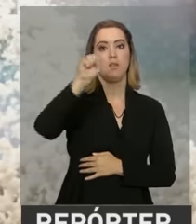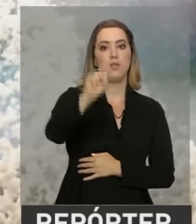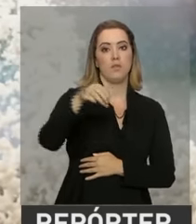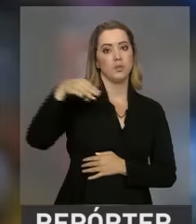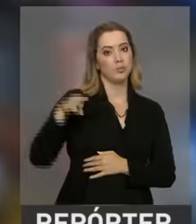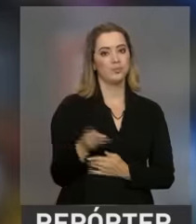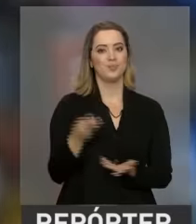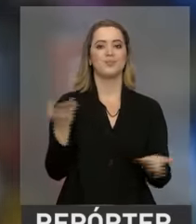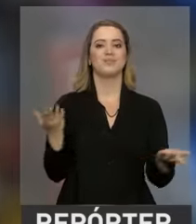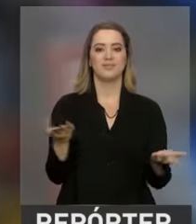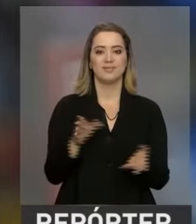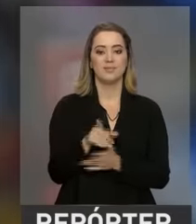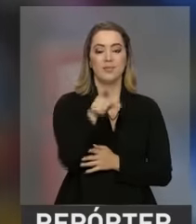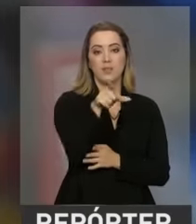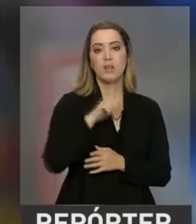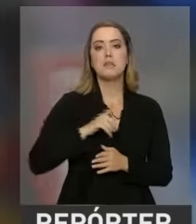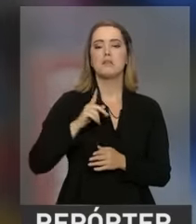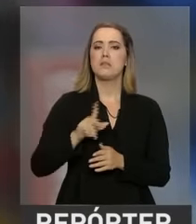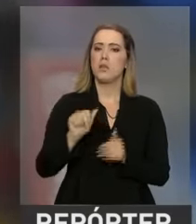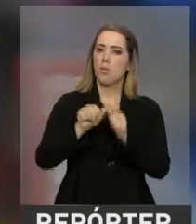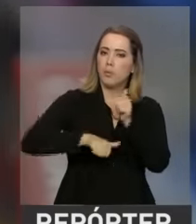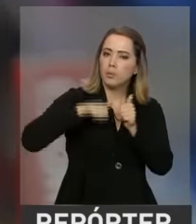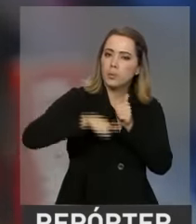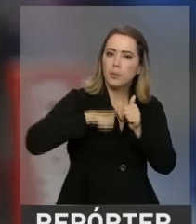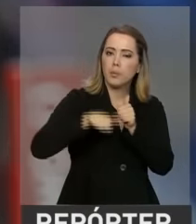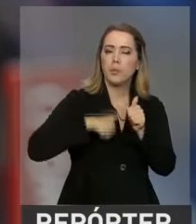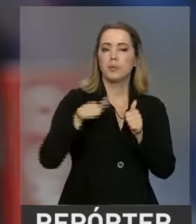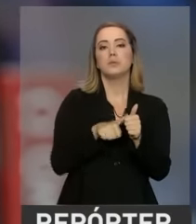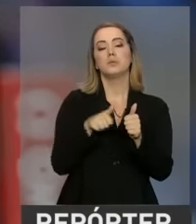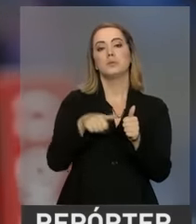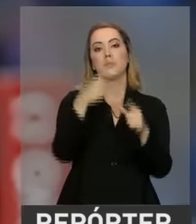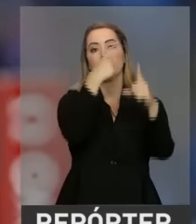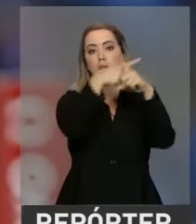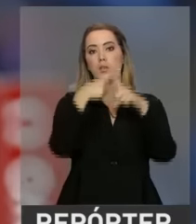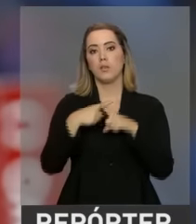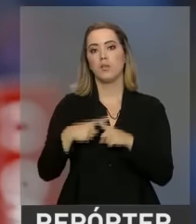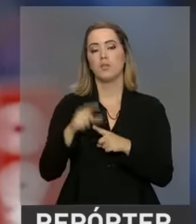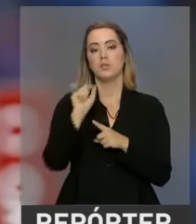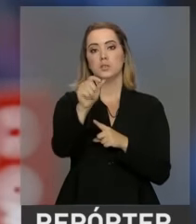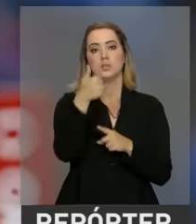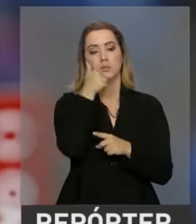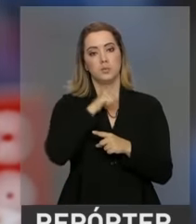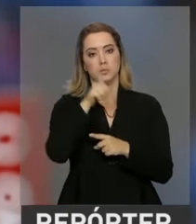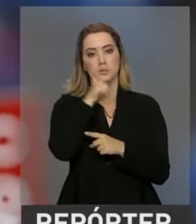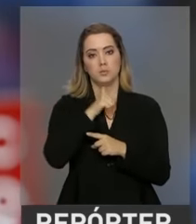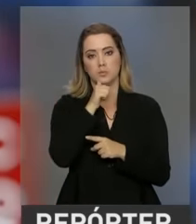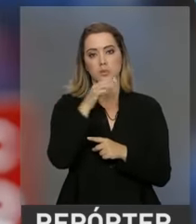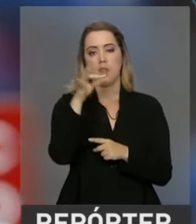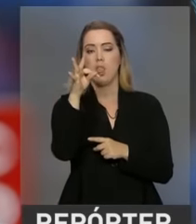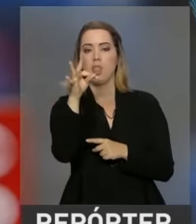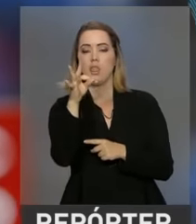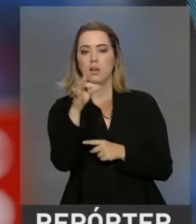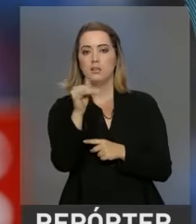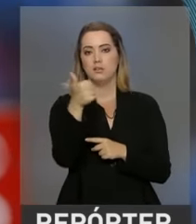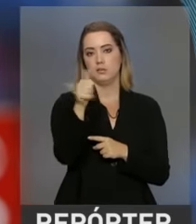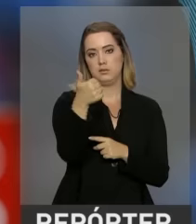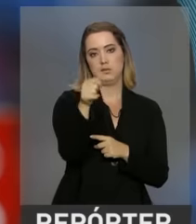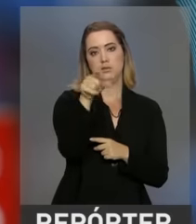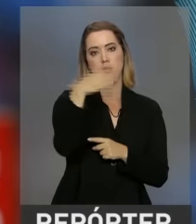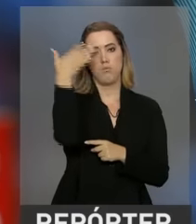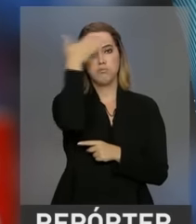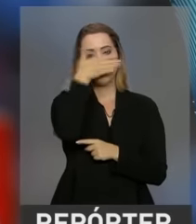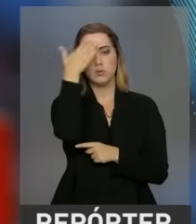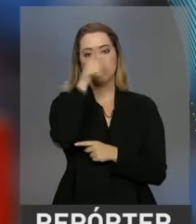cm ainda no prova dos 400 m rasos feminino da classe T11 atletas